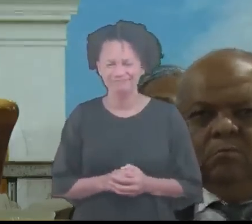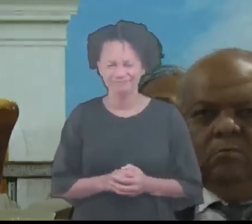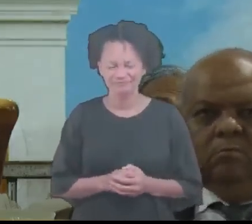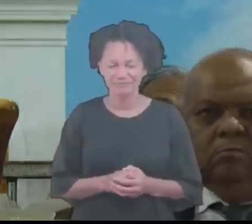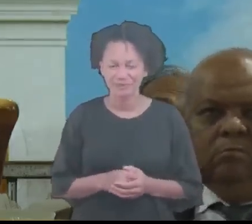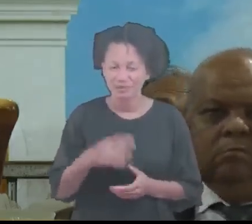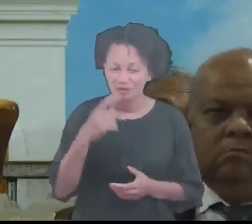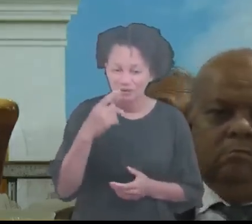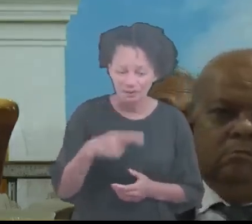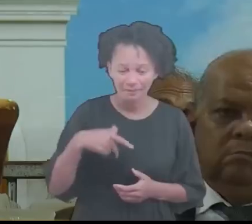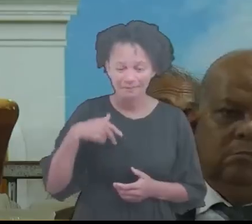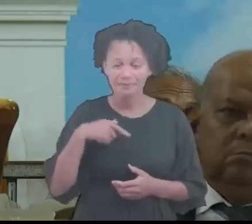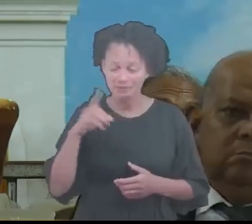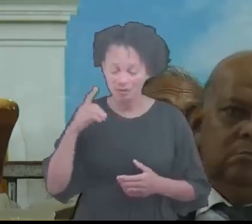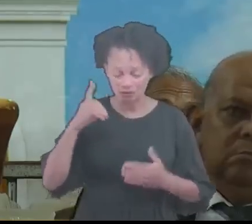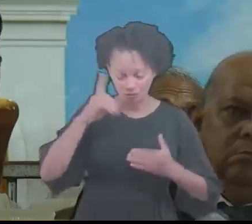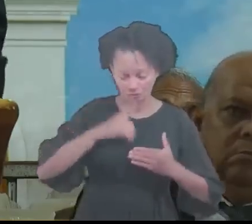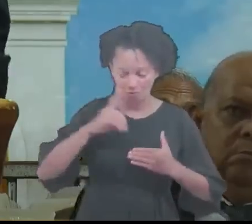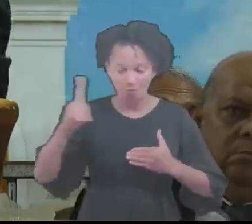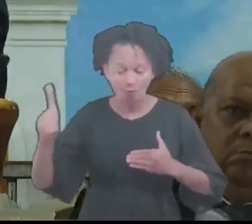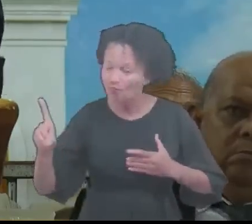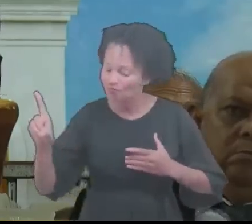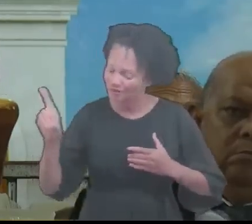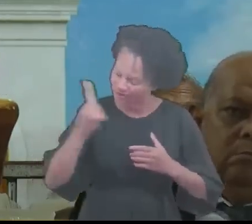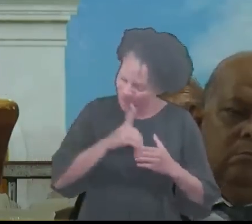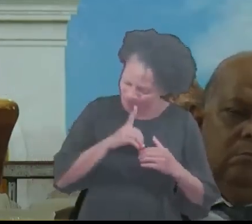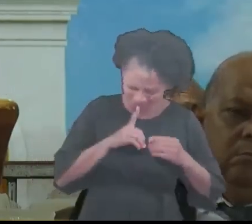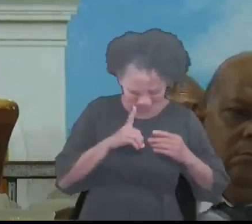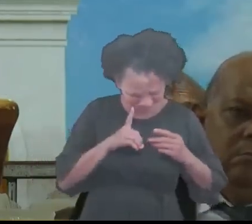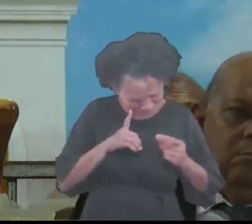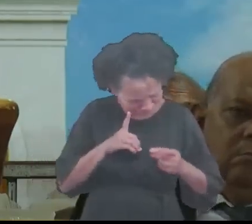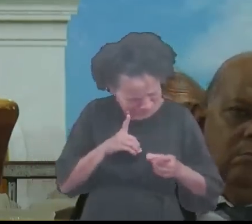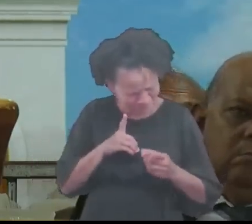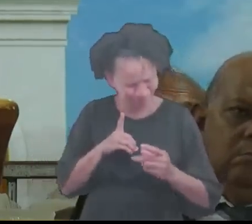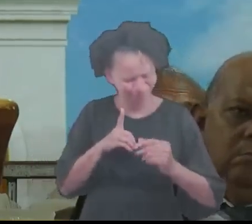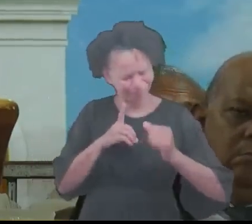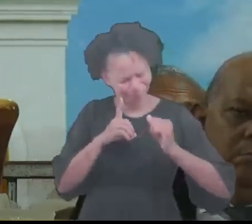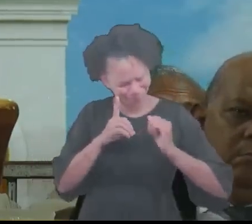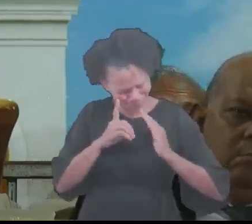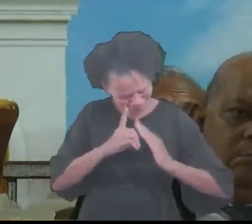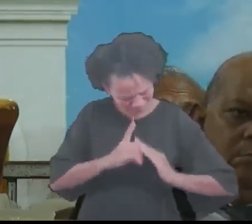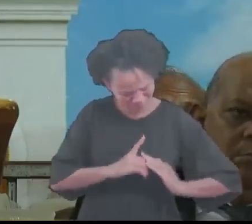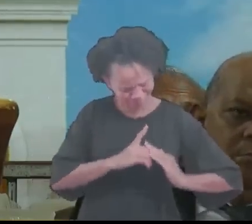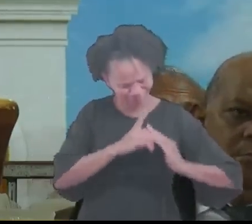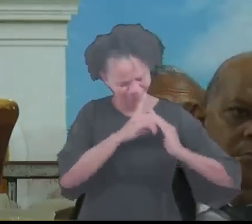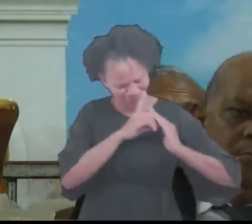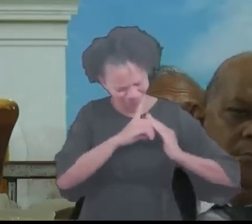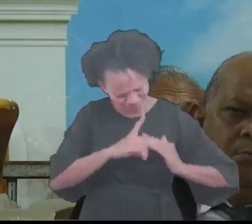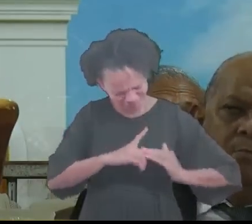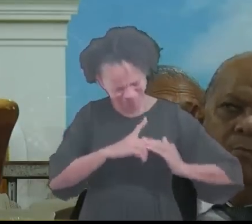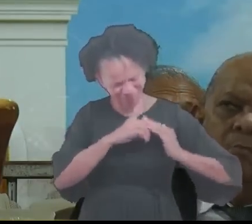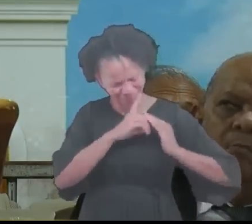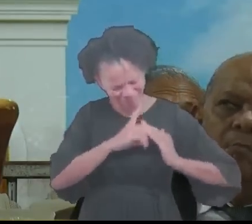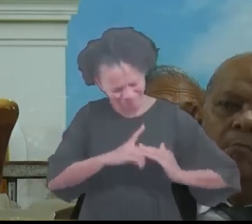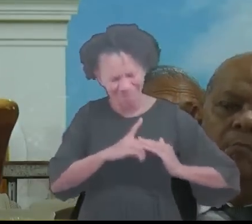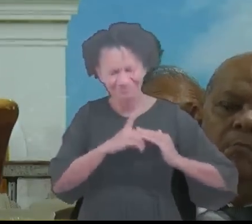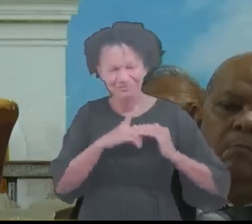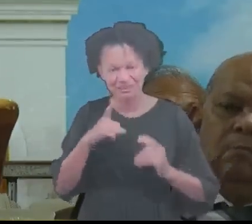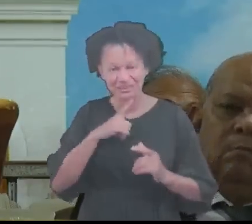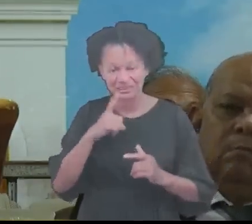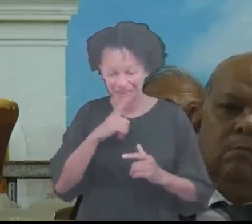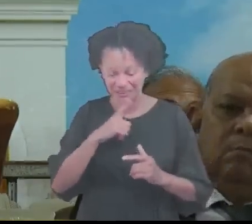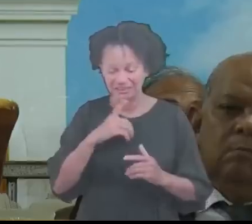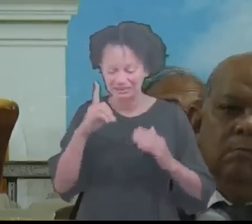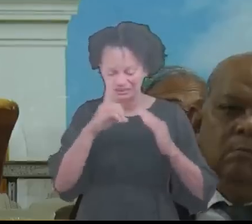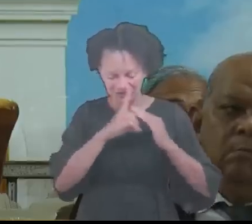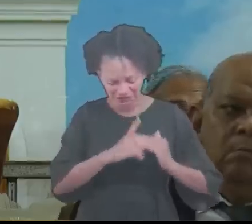Não é passeando, é morando. Morando entre os seios, morando no coração. Quem tem saquitel de